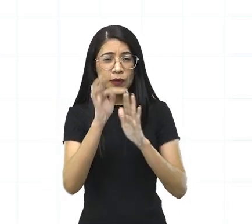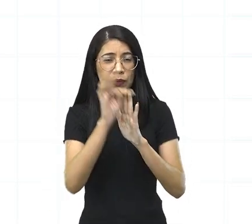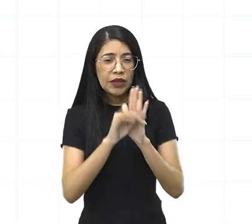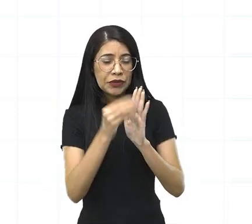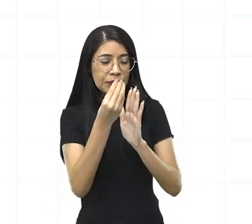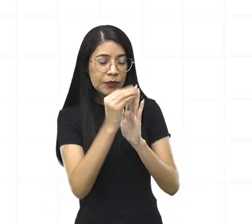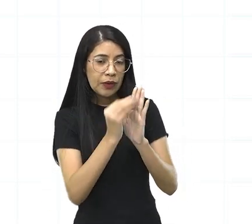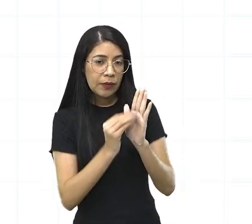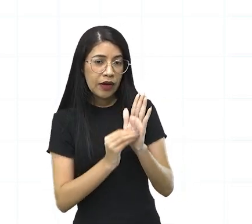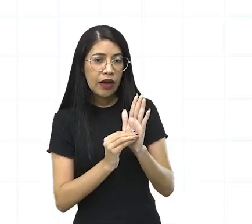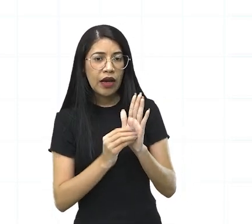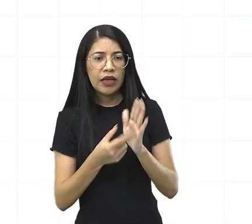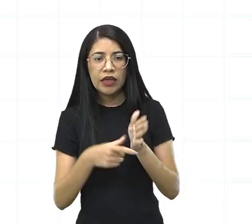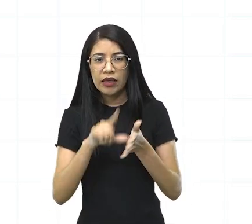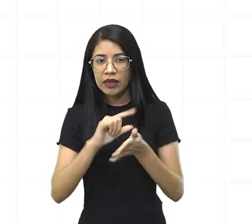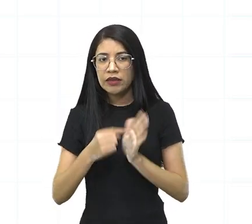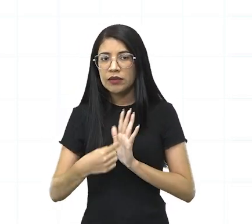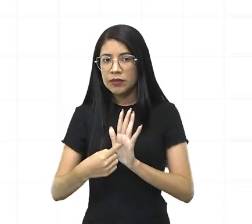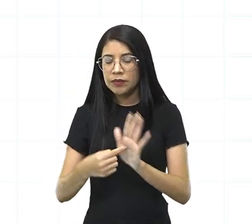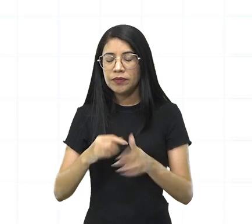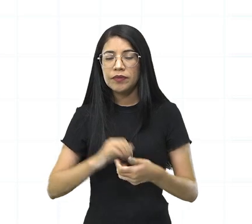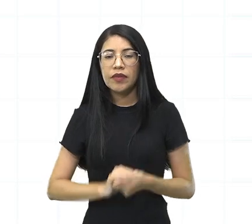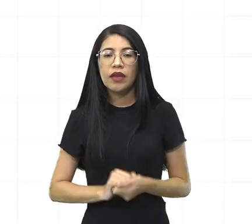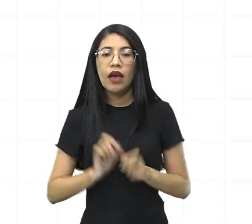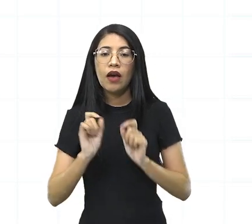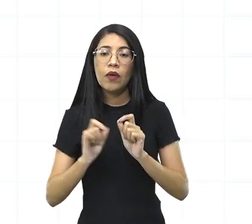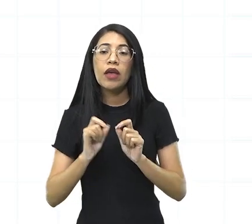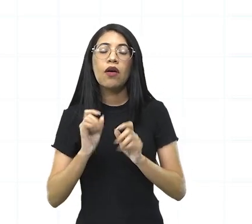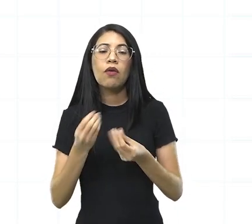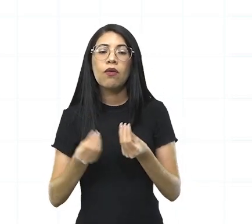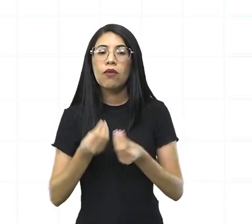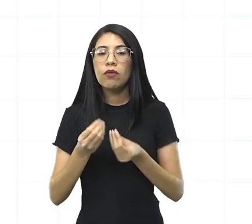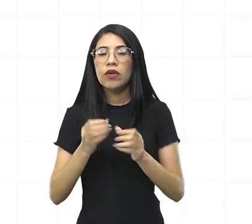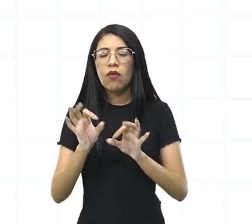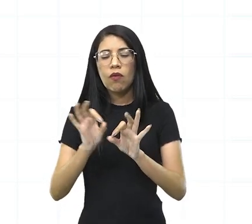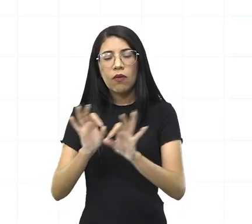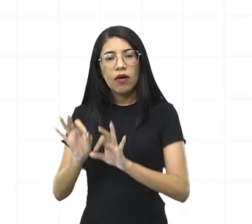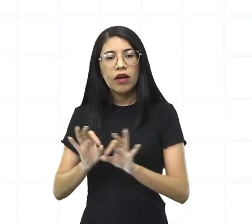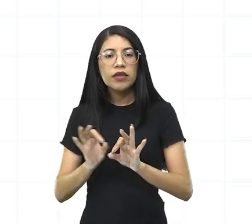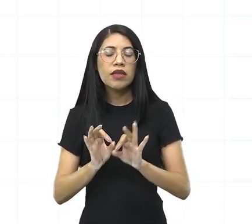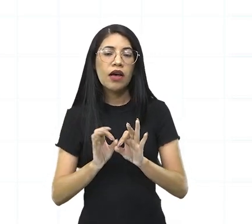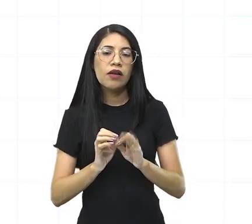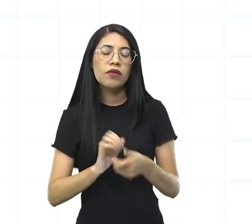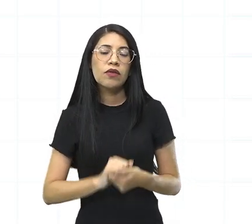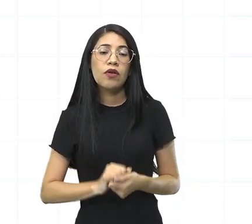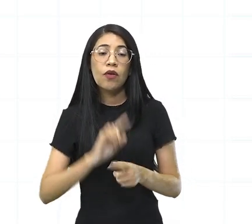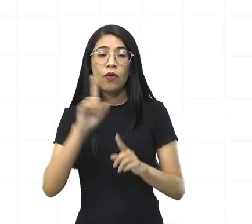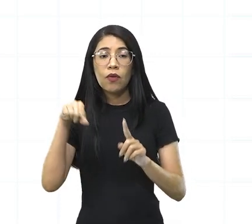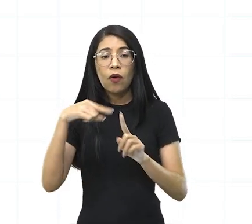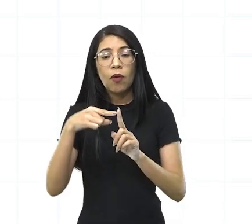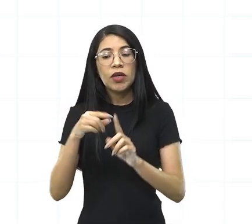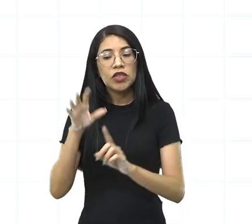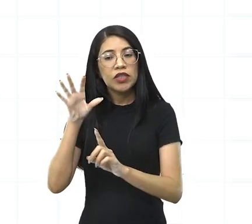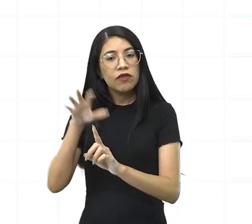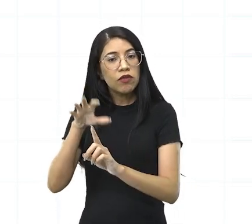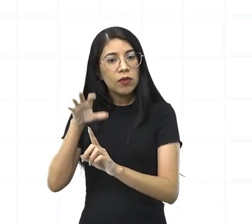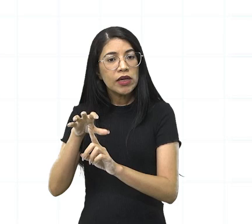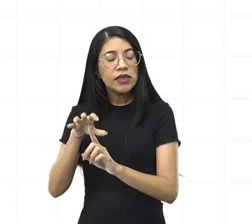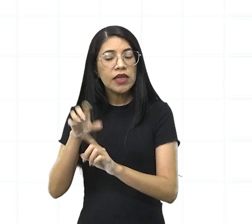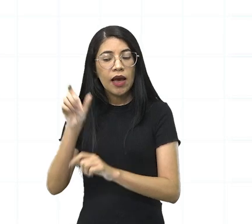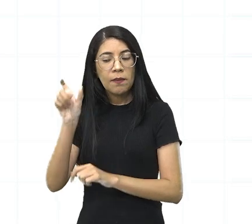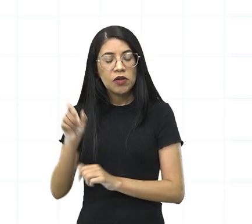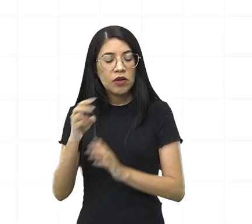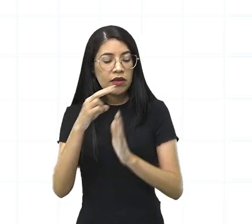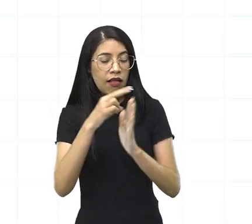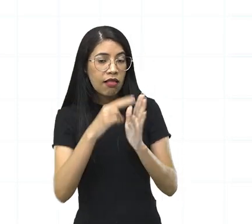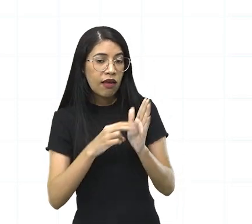nos textos, esses que nós acabamos de ver, estão colocados de forma a induzir quem lê o texto ou assiste